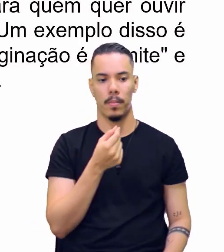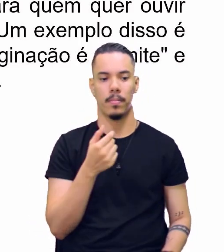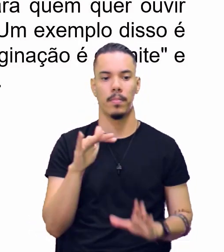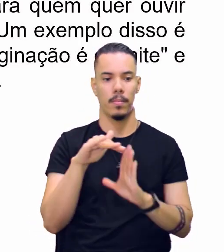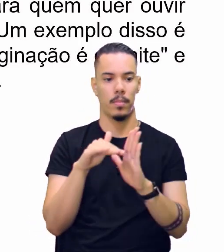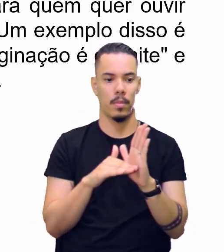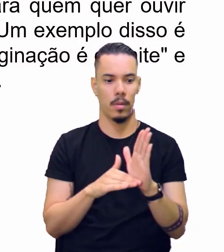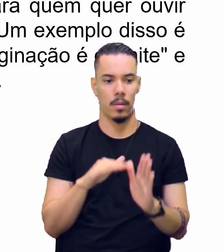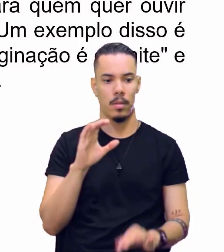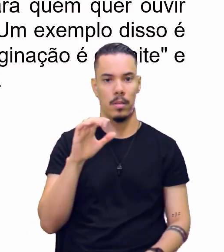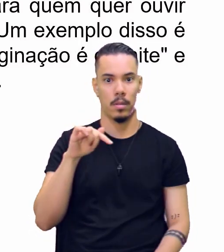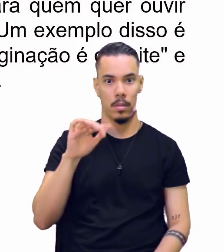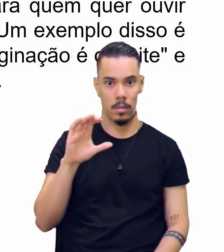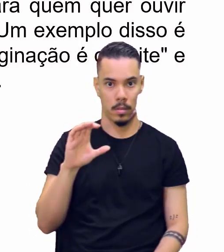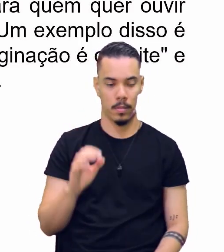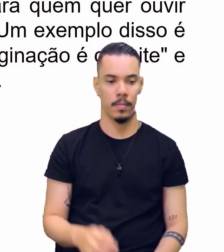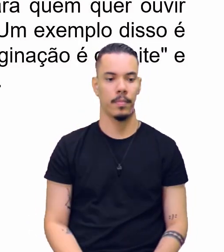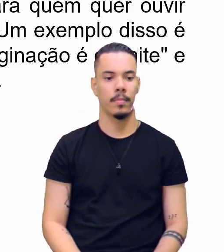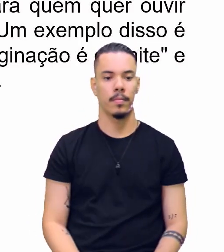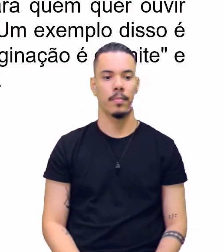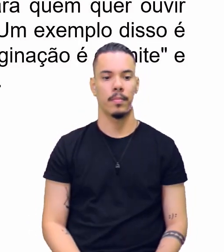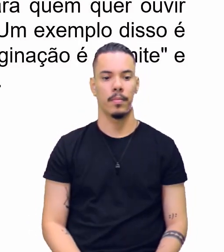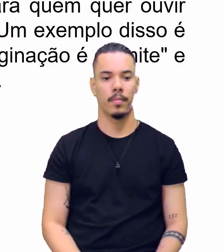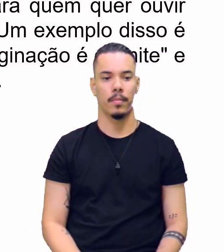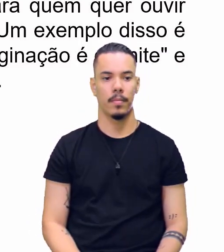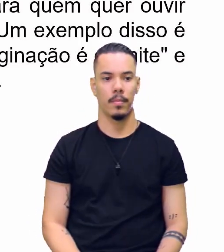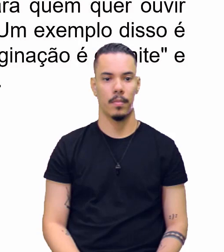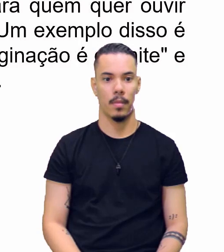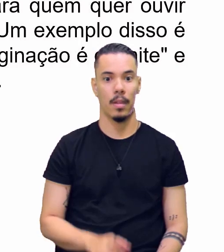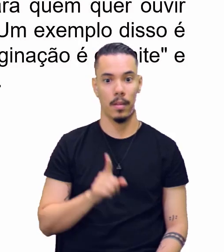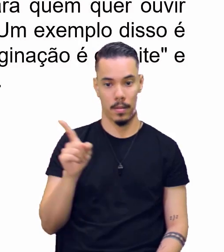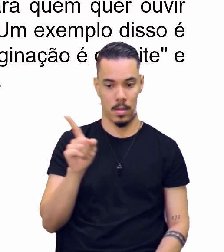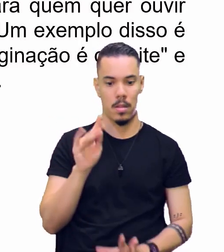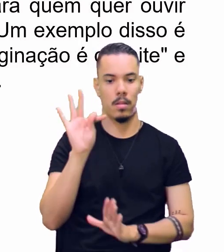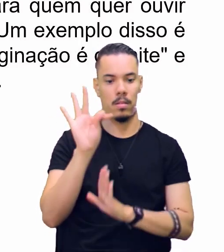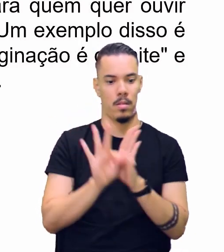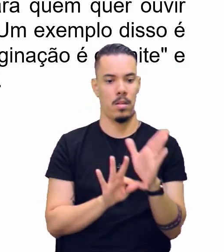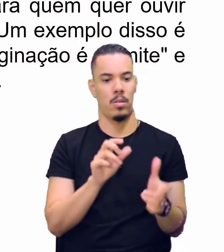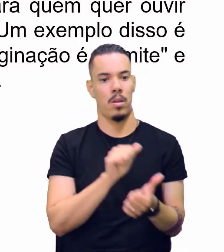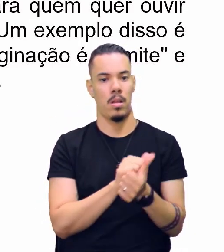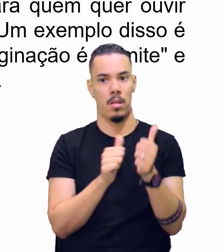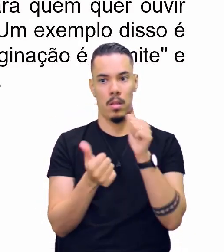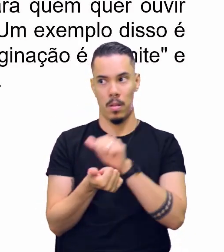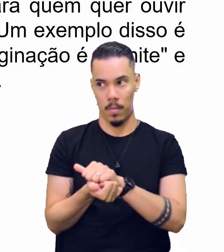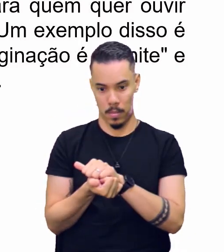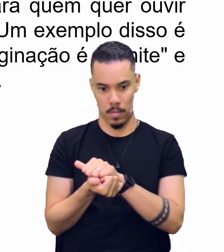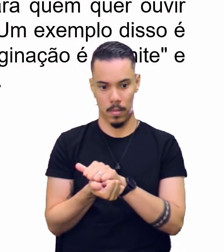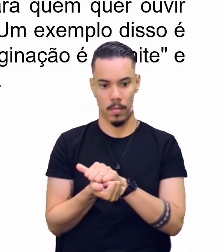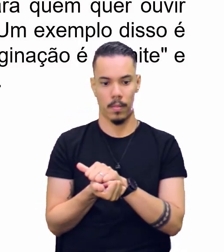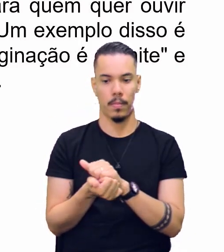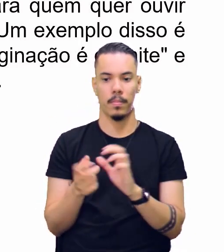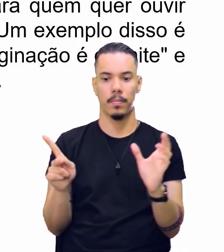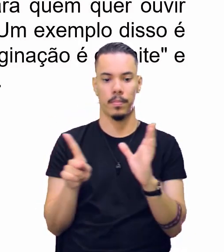programa CQC. Beleza? Esse daqui é um texto adaptado, né, de